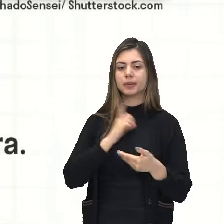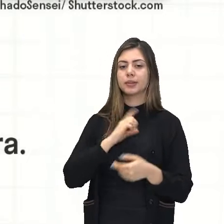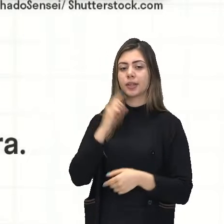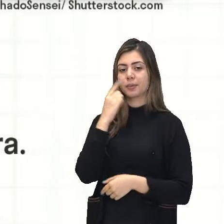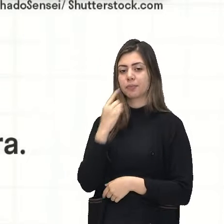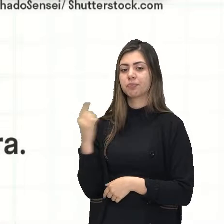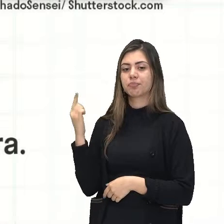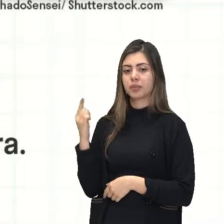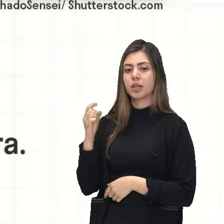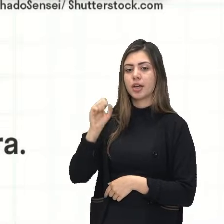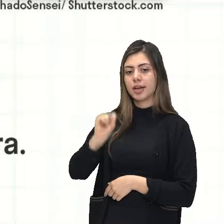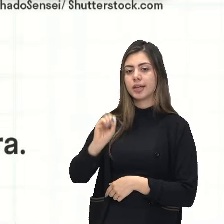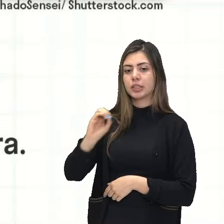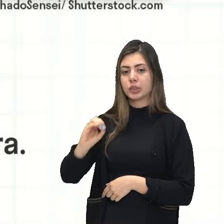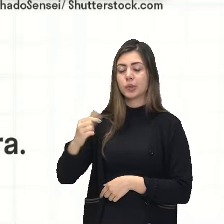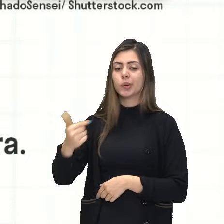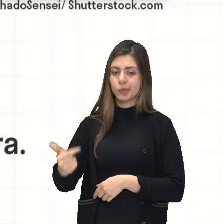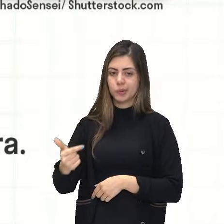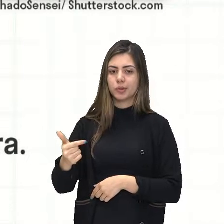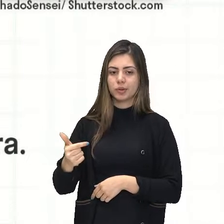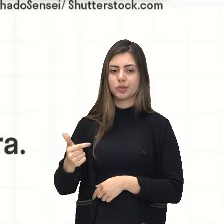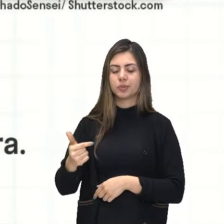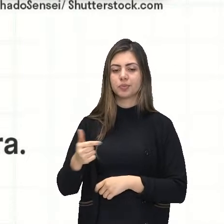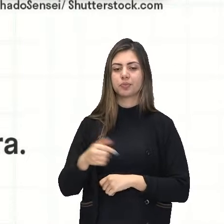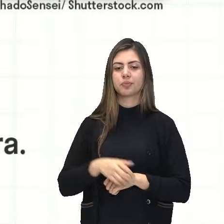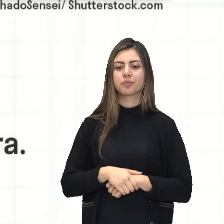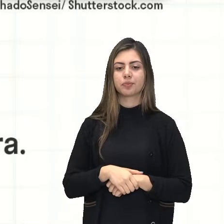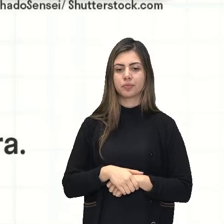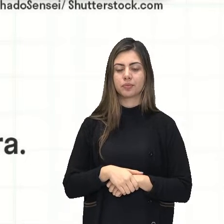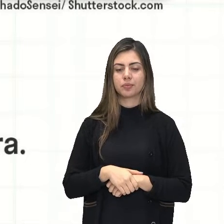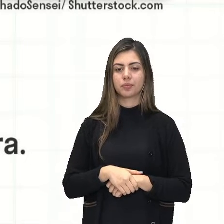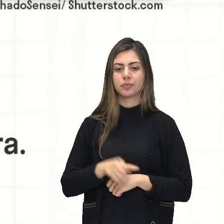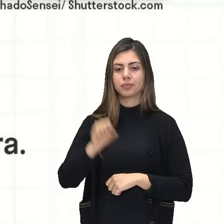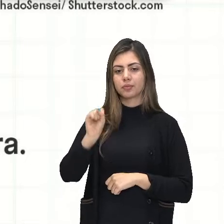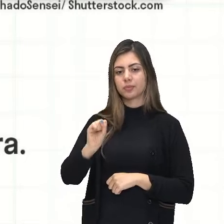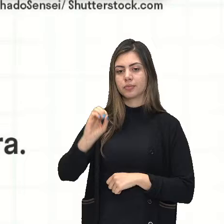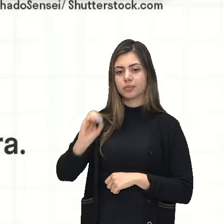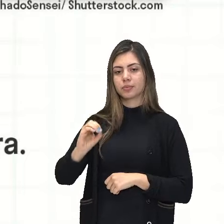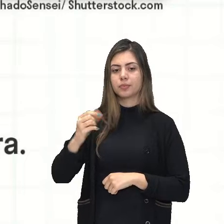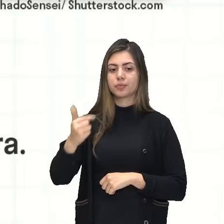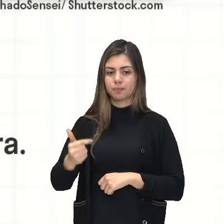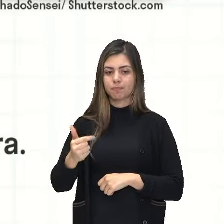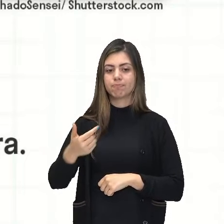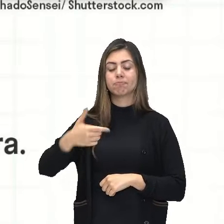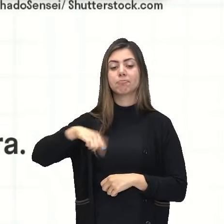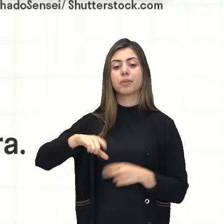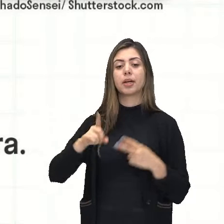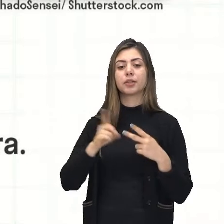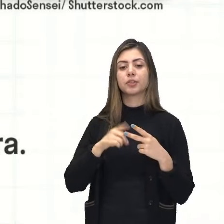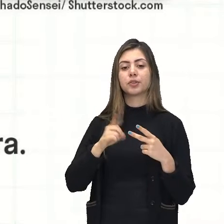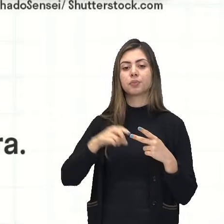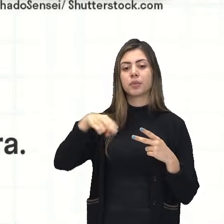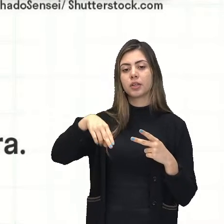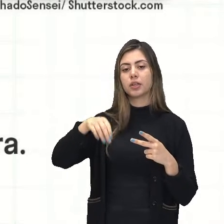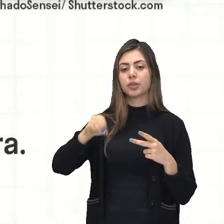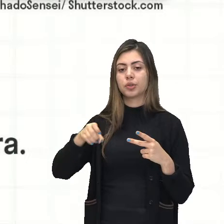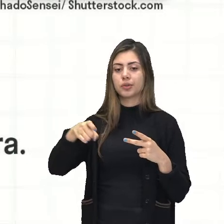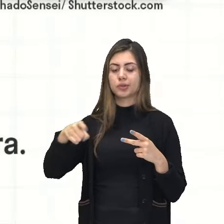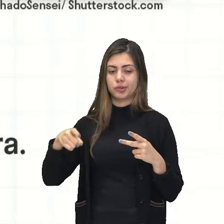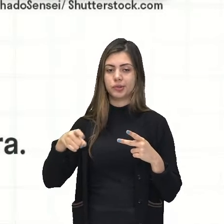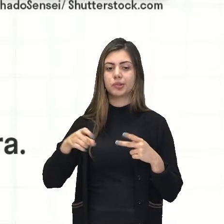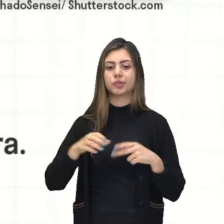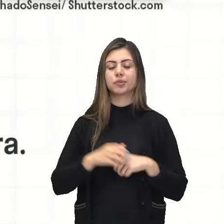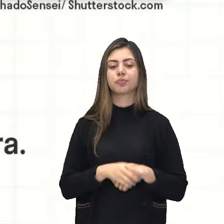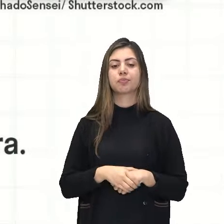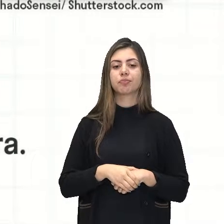de enxofre, representado aí pelo S2, óxidos de nitrogênio, né? Que